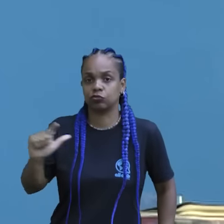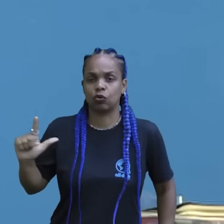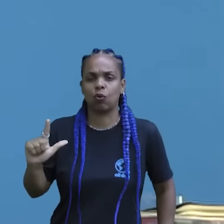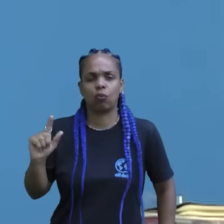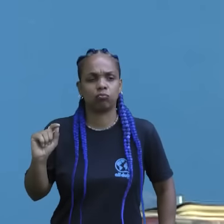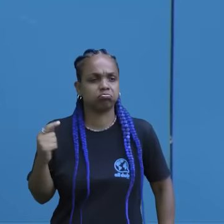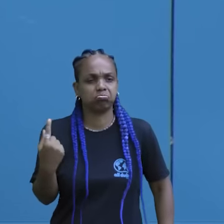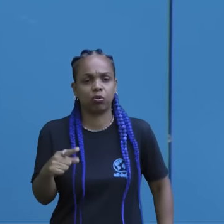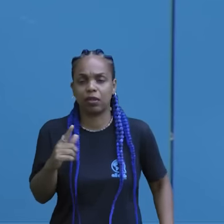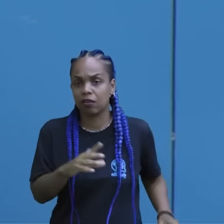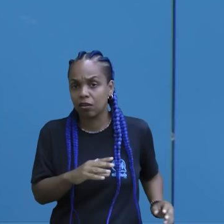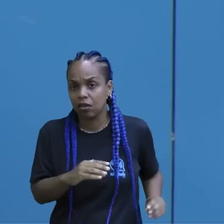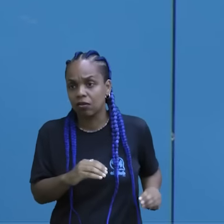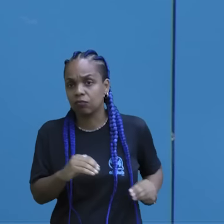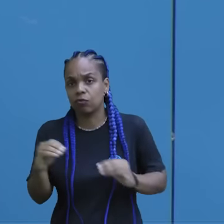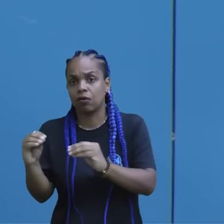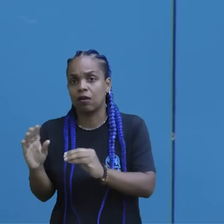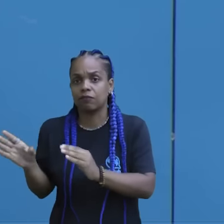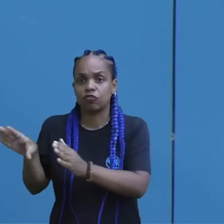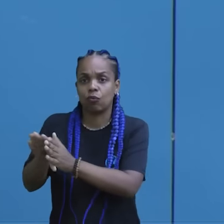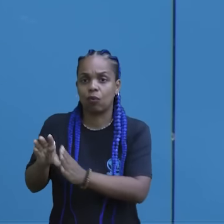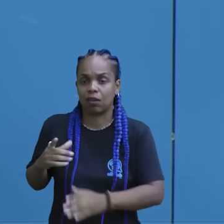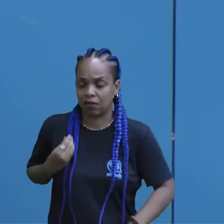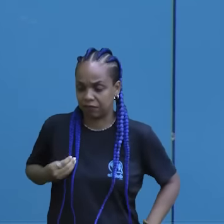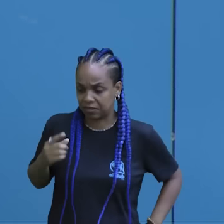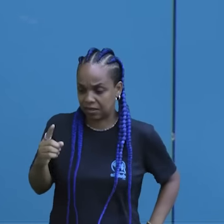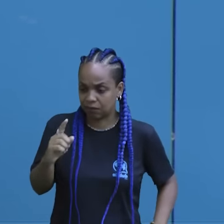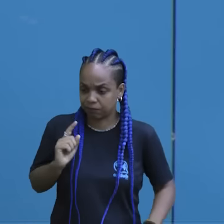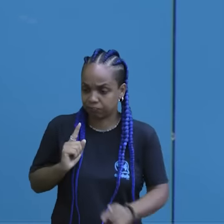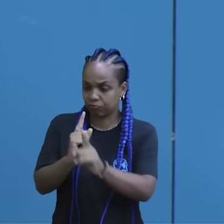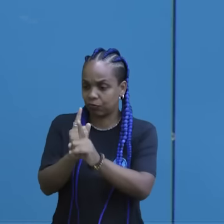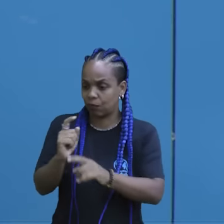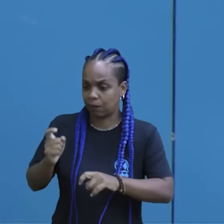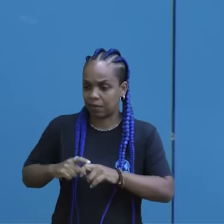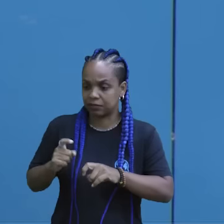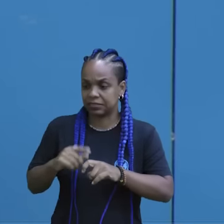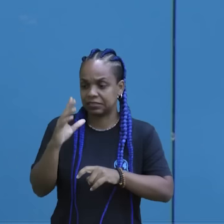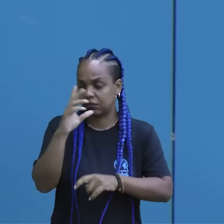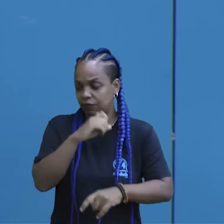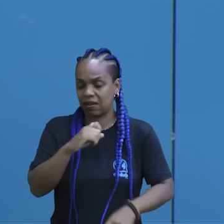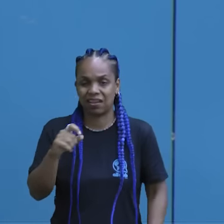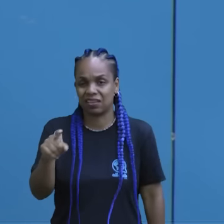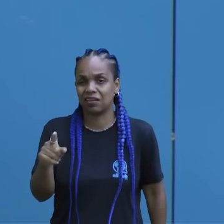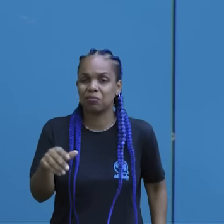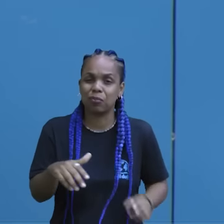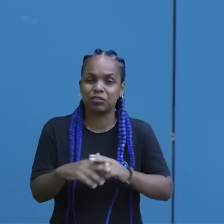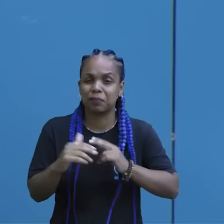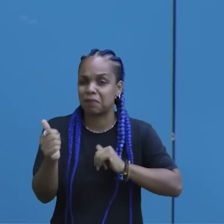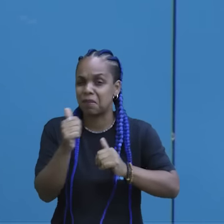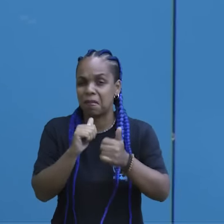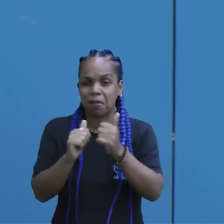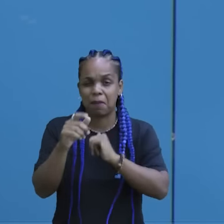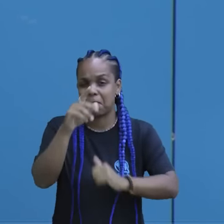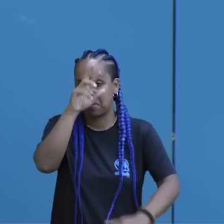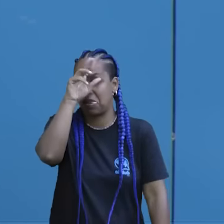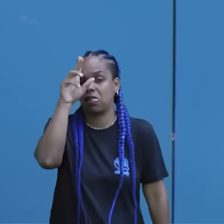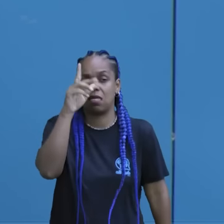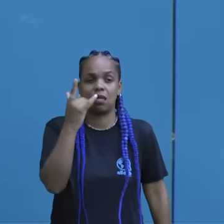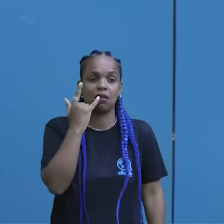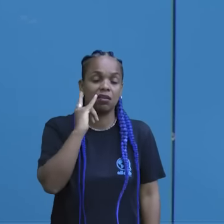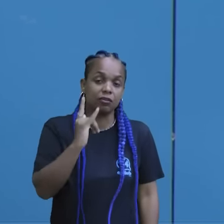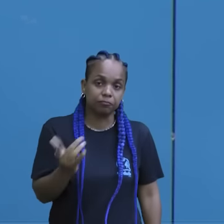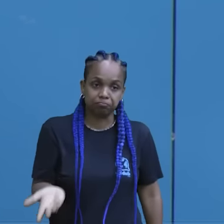bebida. Isso não deu nada certo, mas ele preparou, ele não sabia, uma espécie de testamento dele,